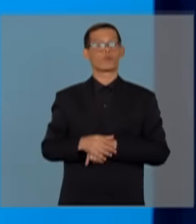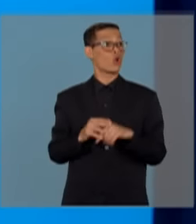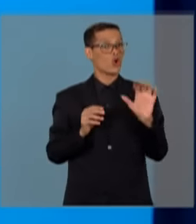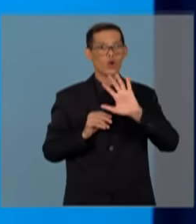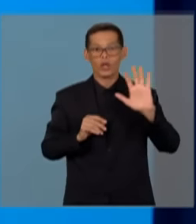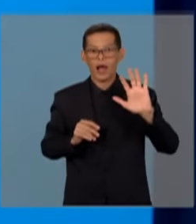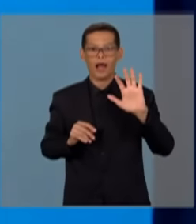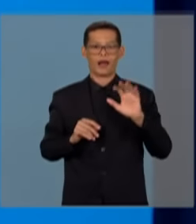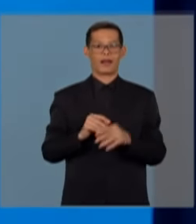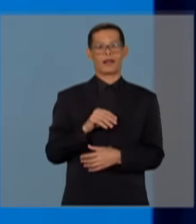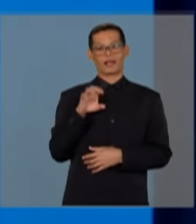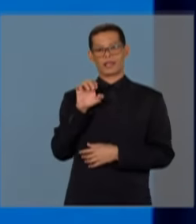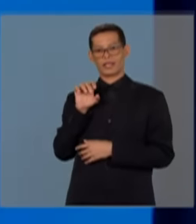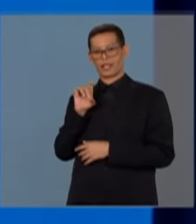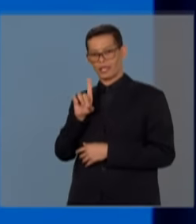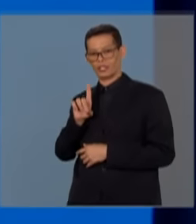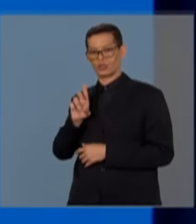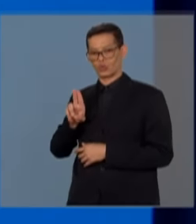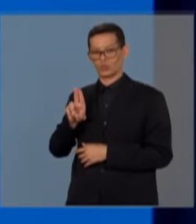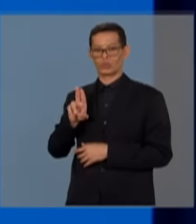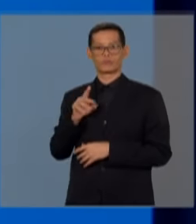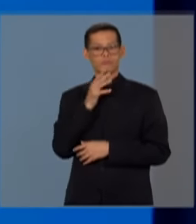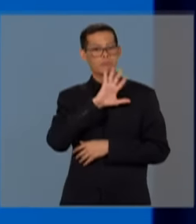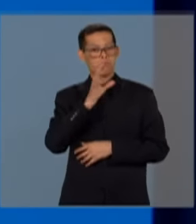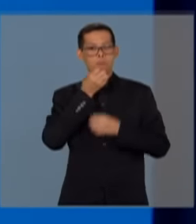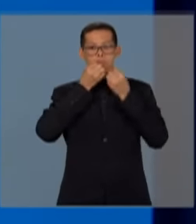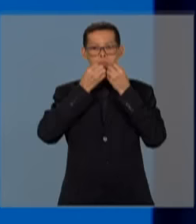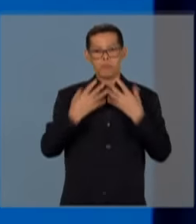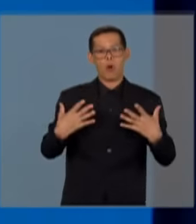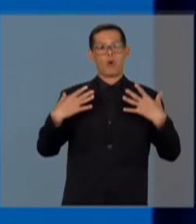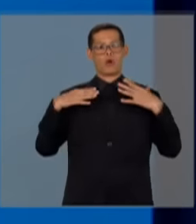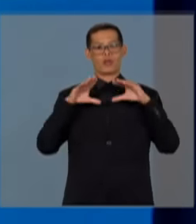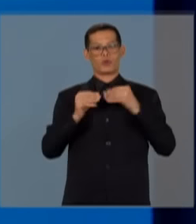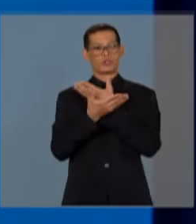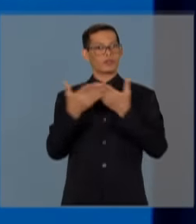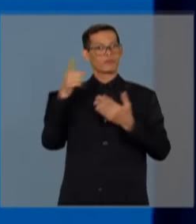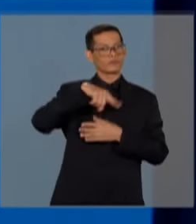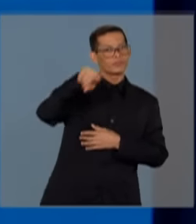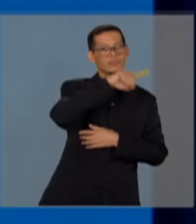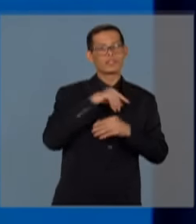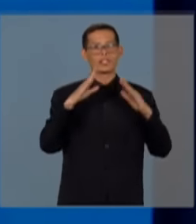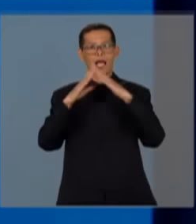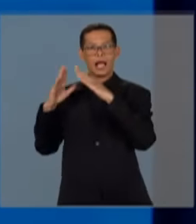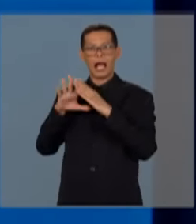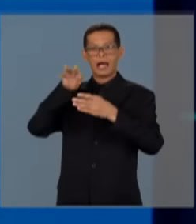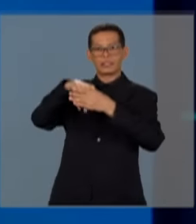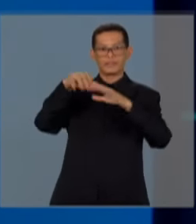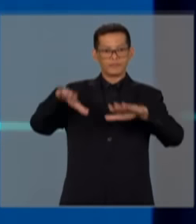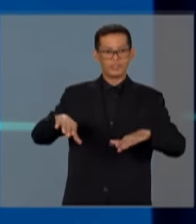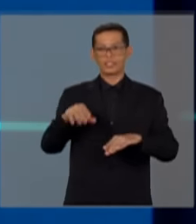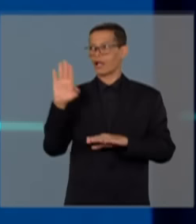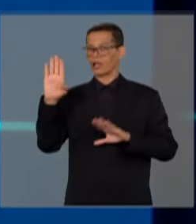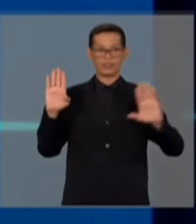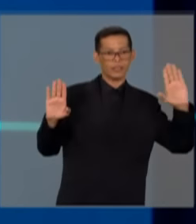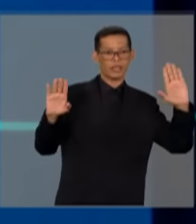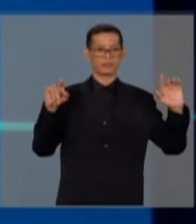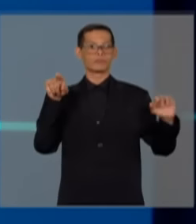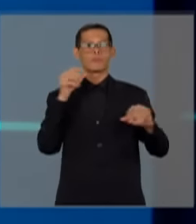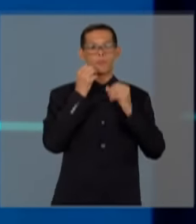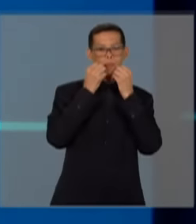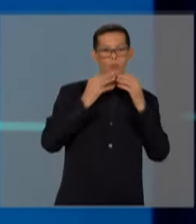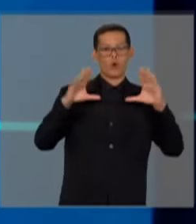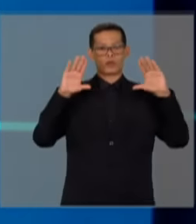Edu Ribeiro boa noite boa noite candidatos Boa noite a você que está acompanhando o debate em casa a minha pergunta vai pro candidato